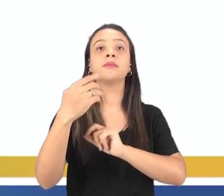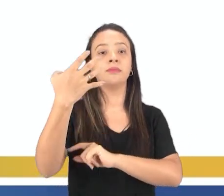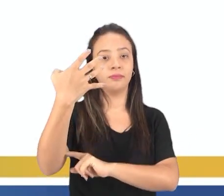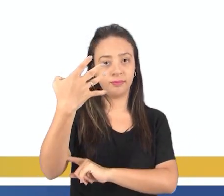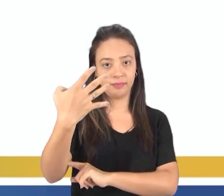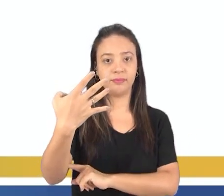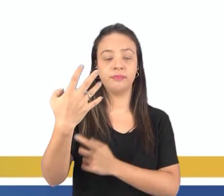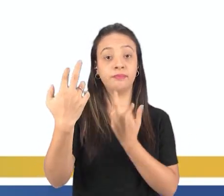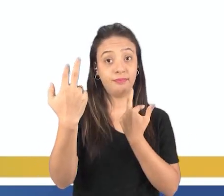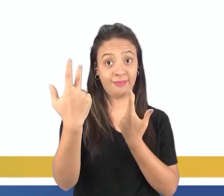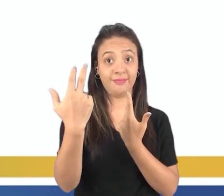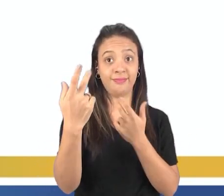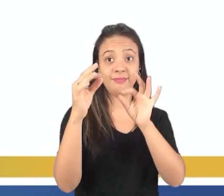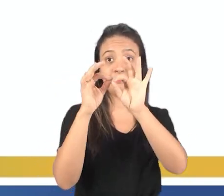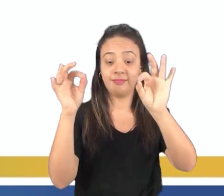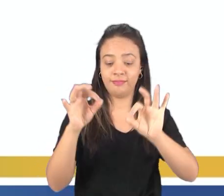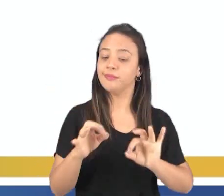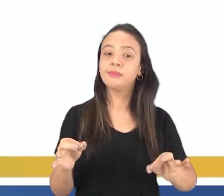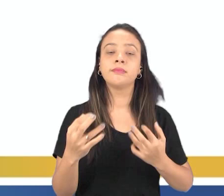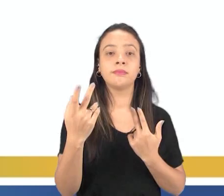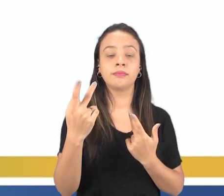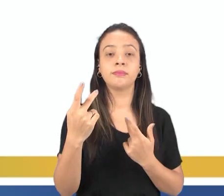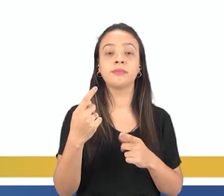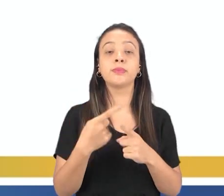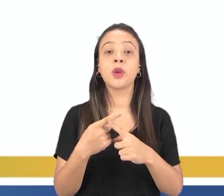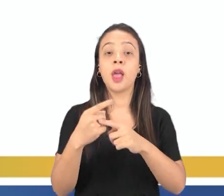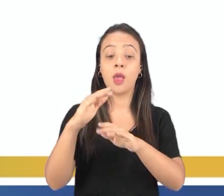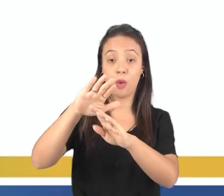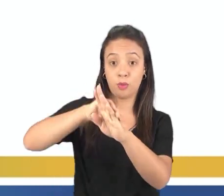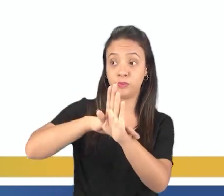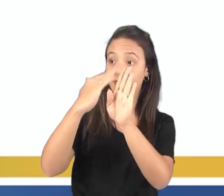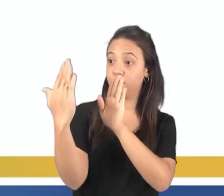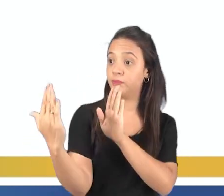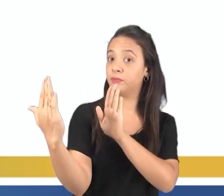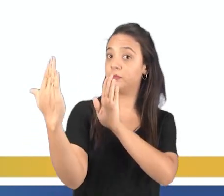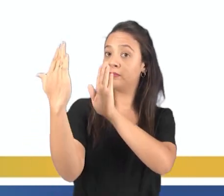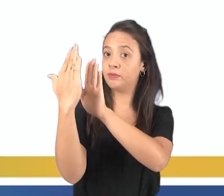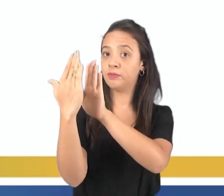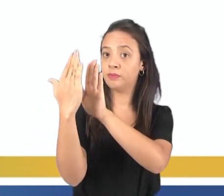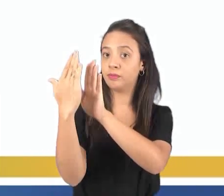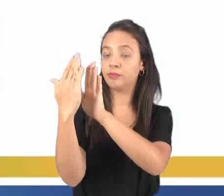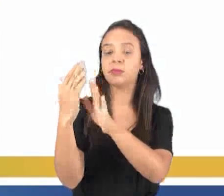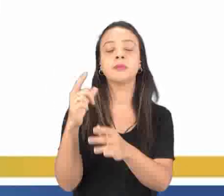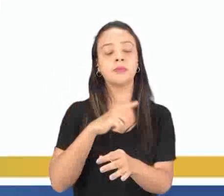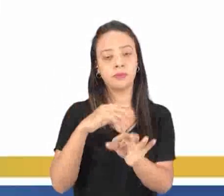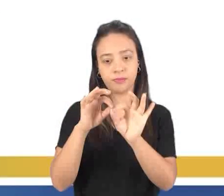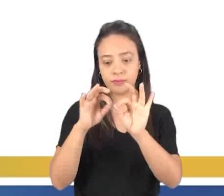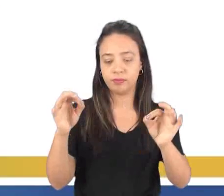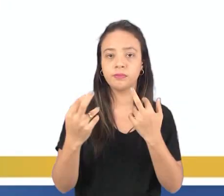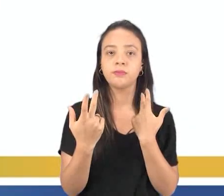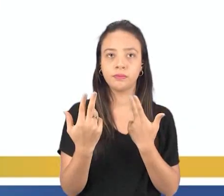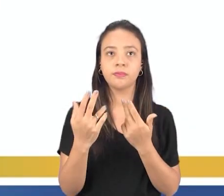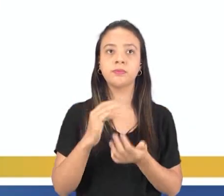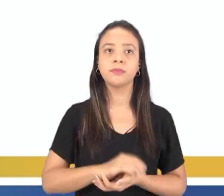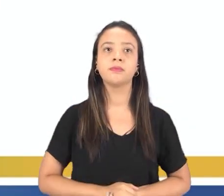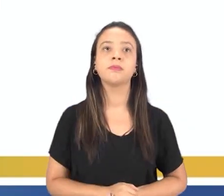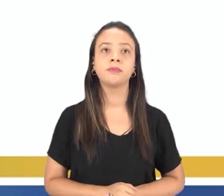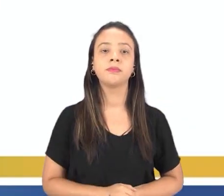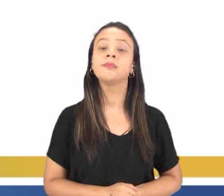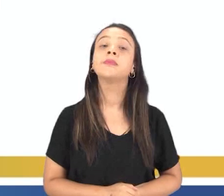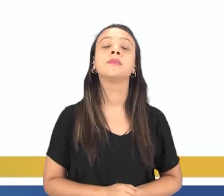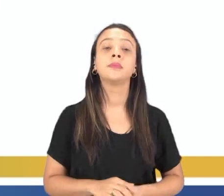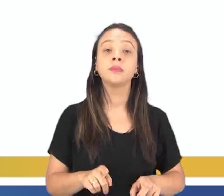temos também o lado que tem a mesma medida ou seja os lados opostos são congruentes por isso é mesmo a mentir muito bem